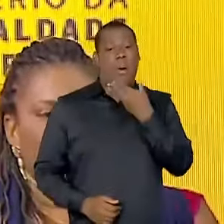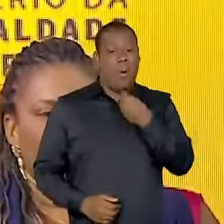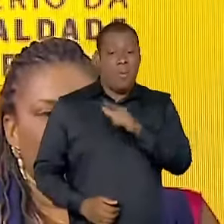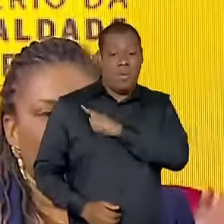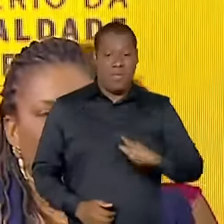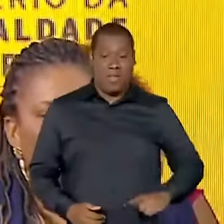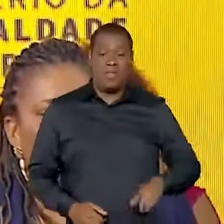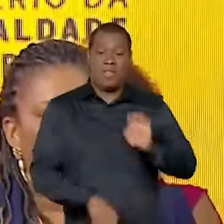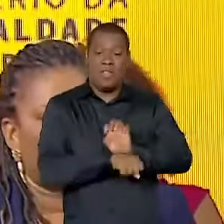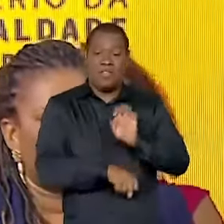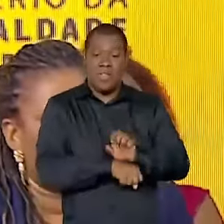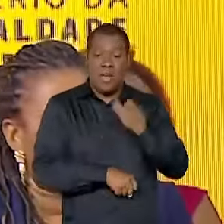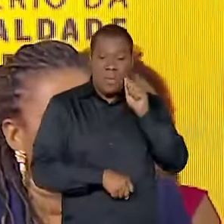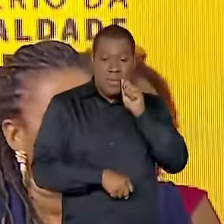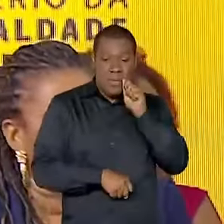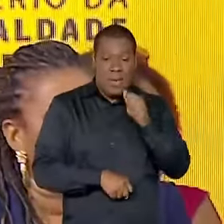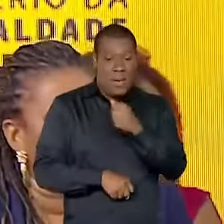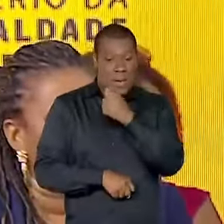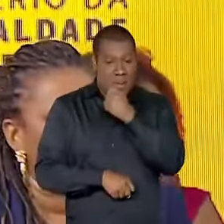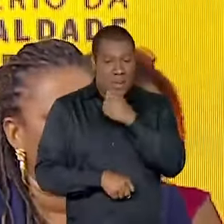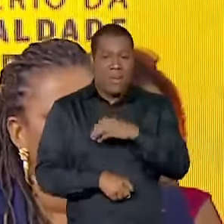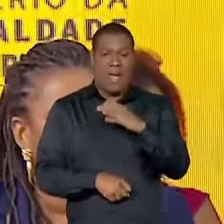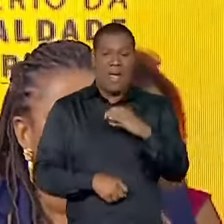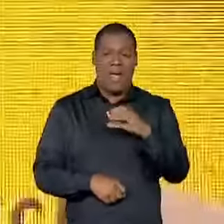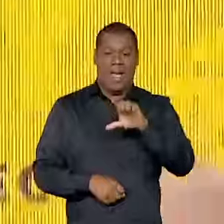Clécio Luiz.